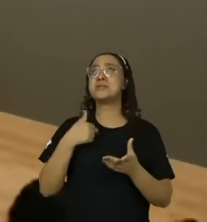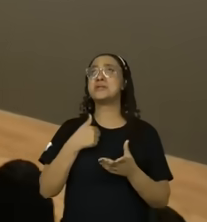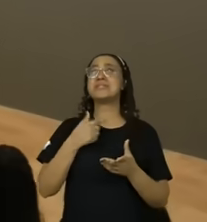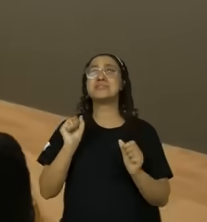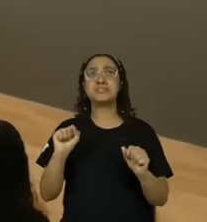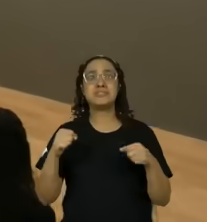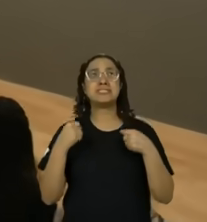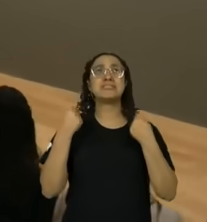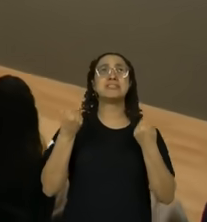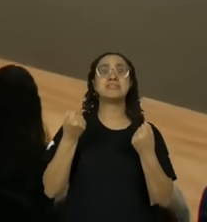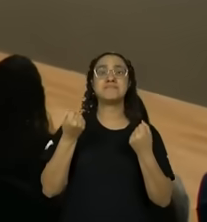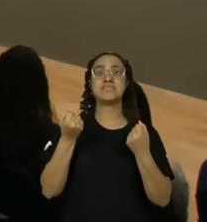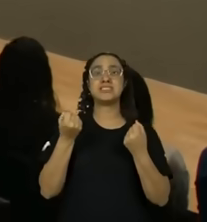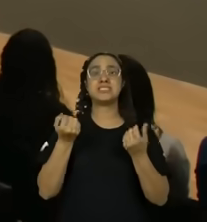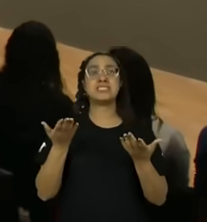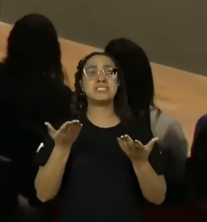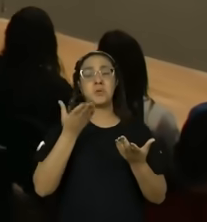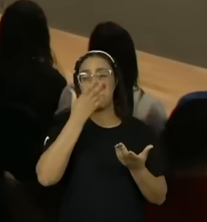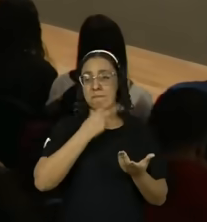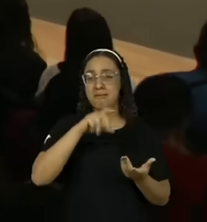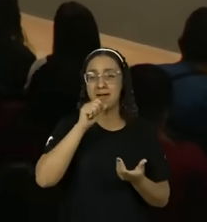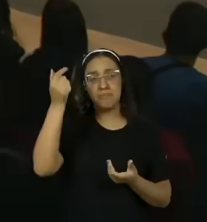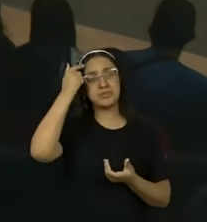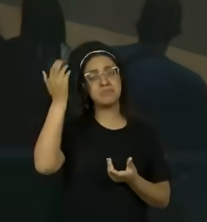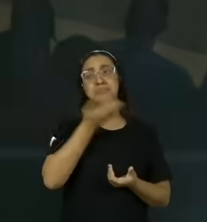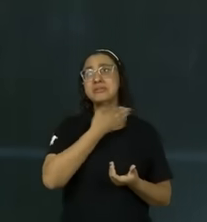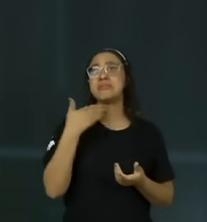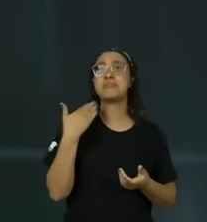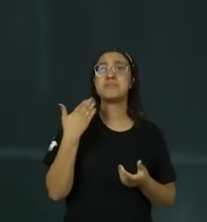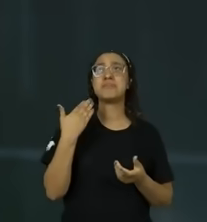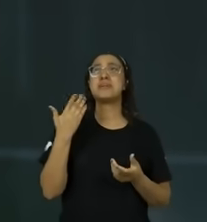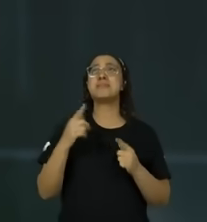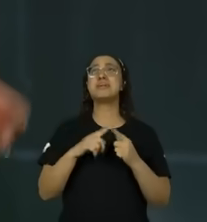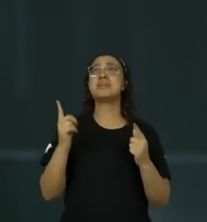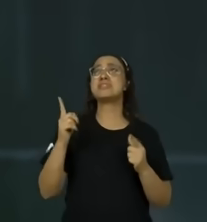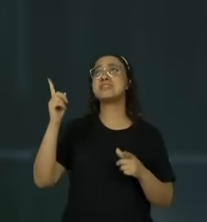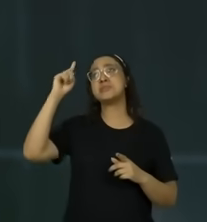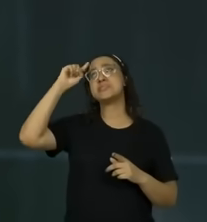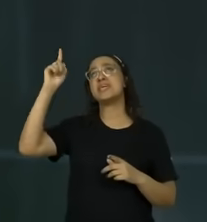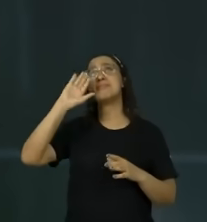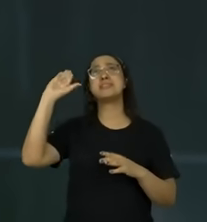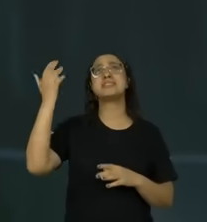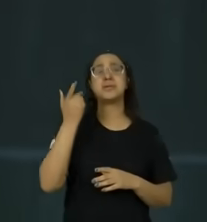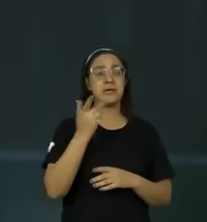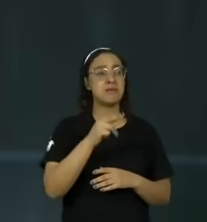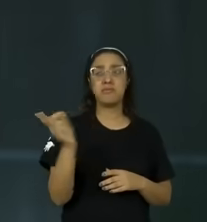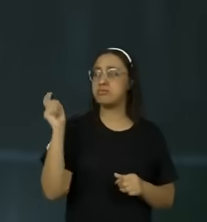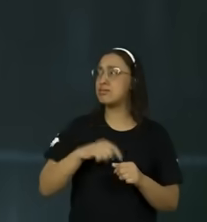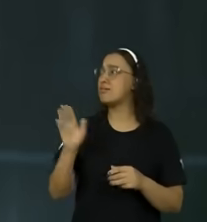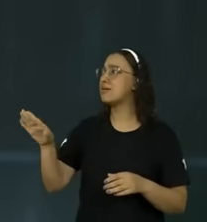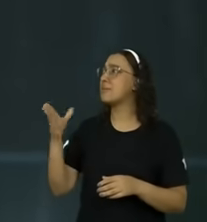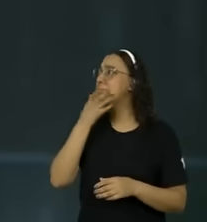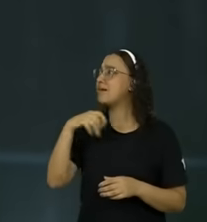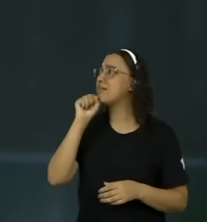Zé. Jacó pensou que José estava morto e ele aceitou a morte de José, mas um dia os 11 filhos voltam: